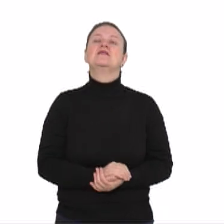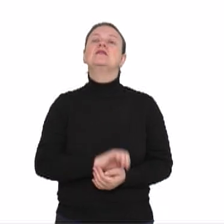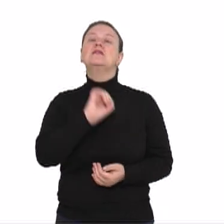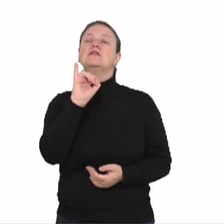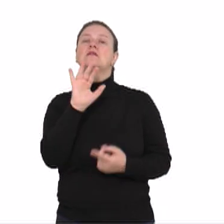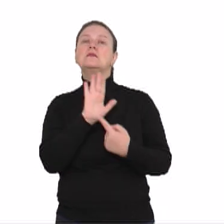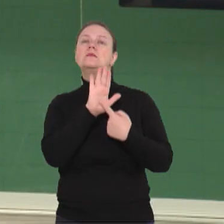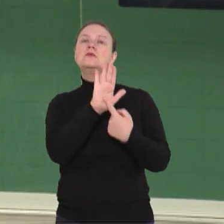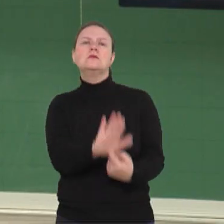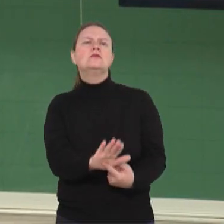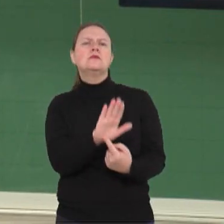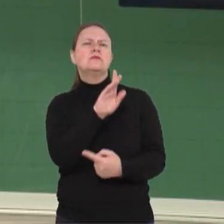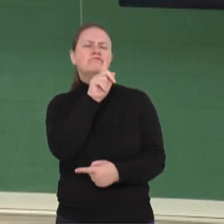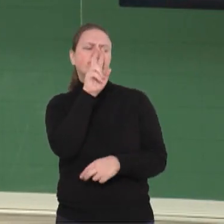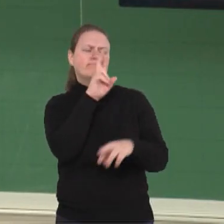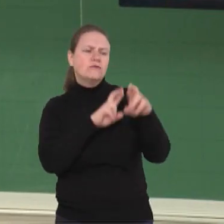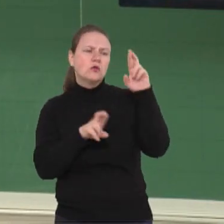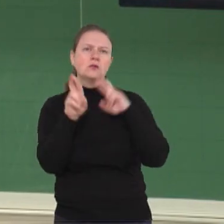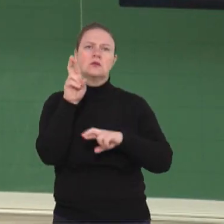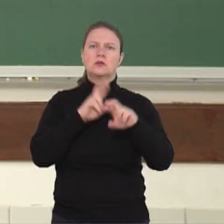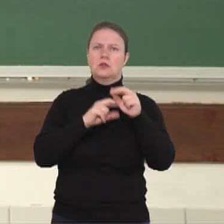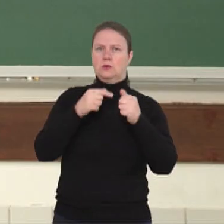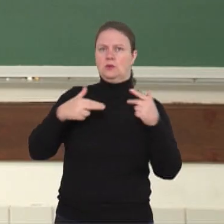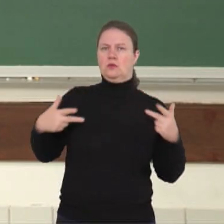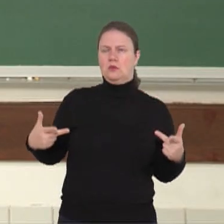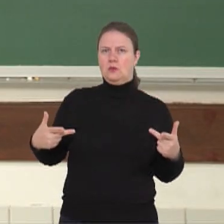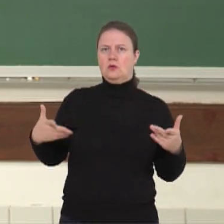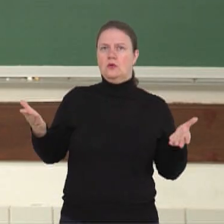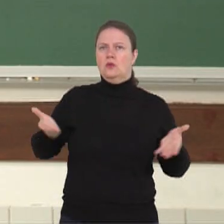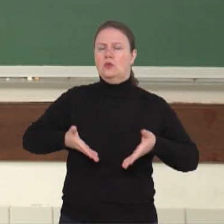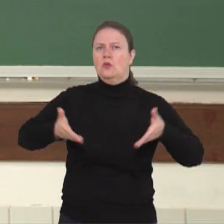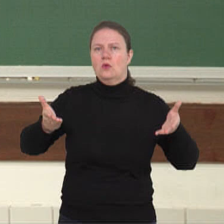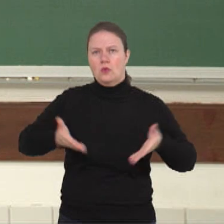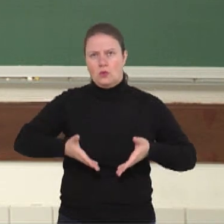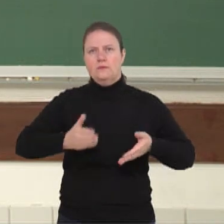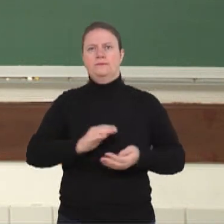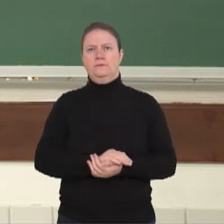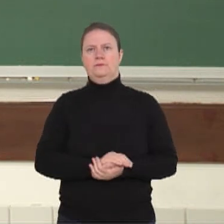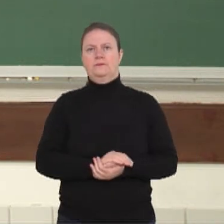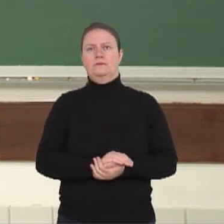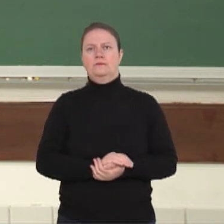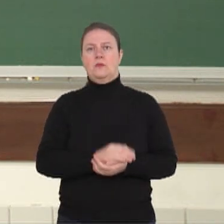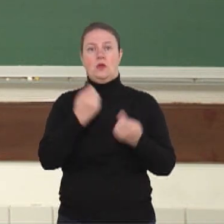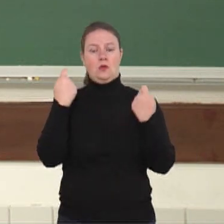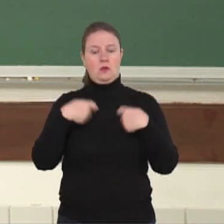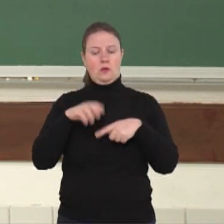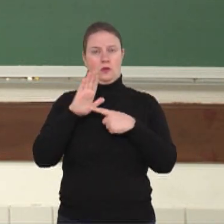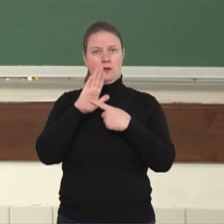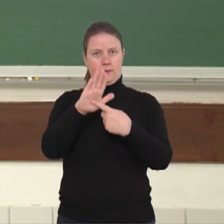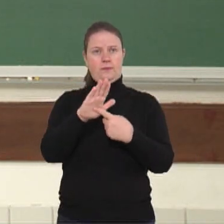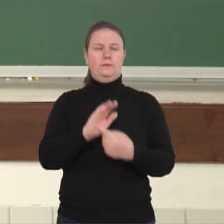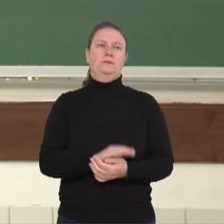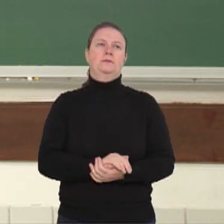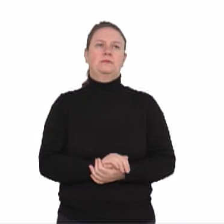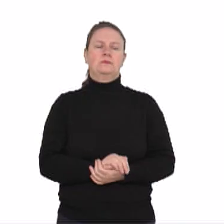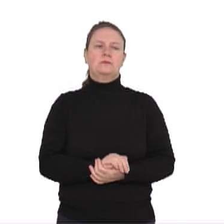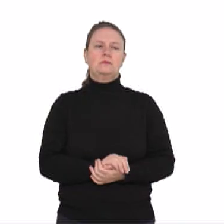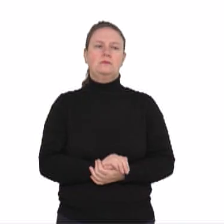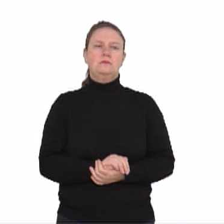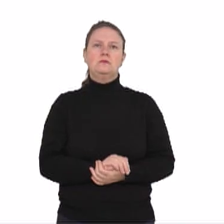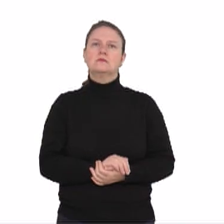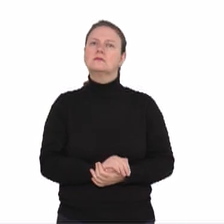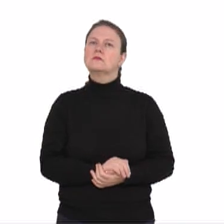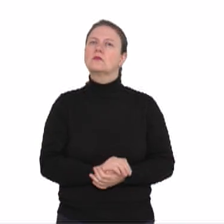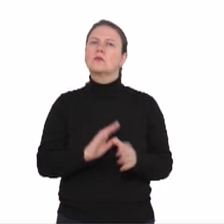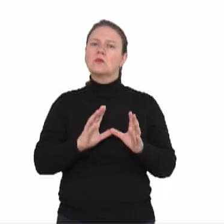é sempre a análise de algo, de uma obra, eu preciso apresentá-la. Né? Eu preciso